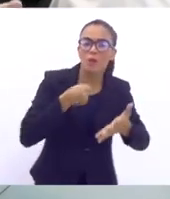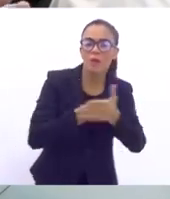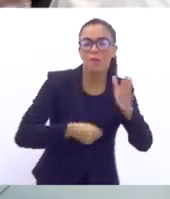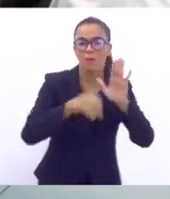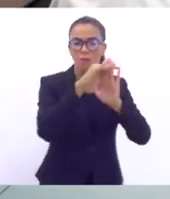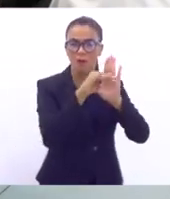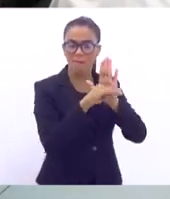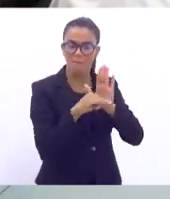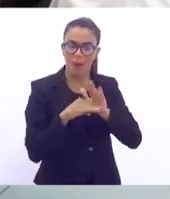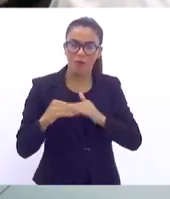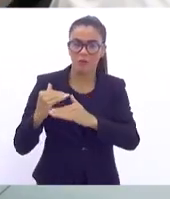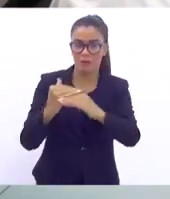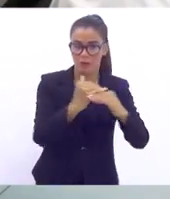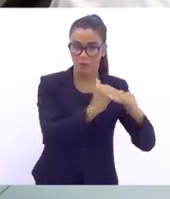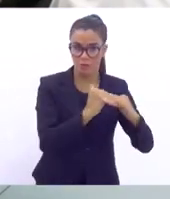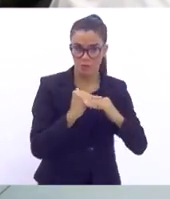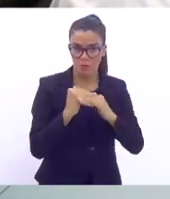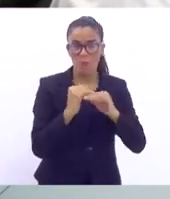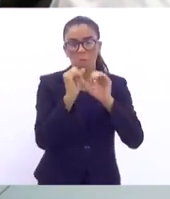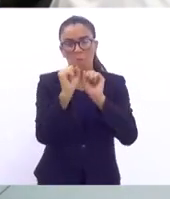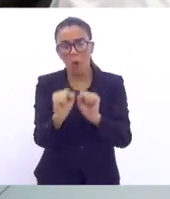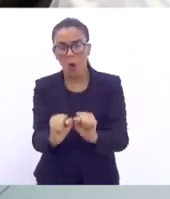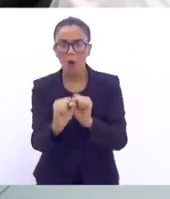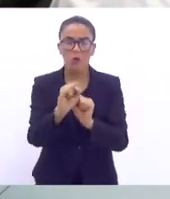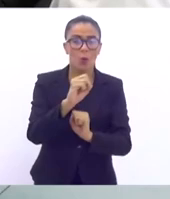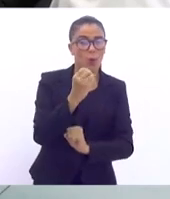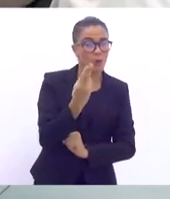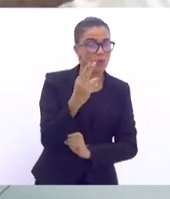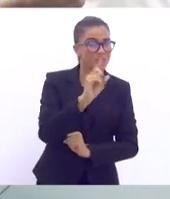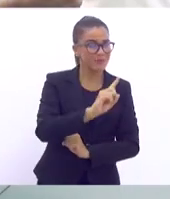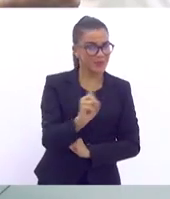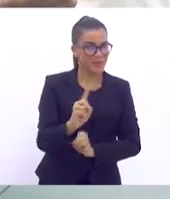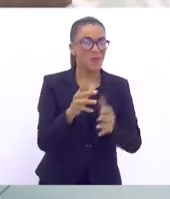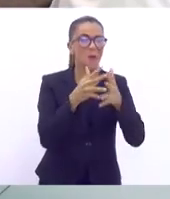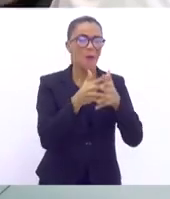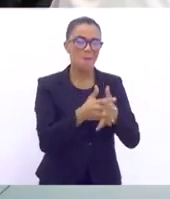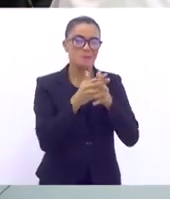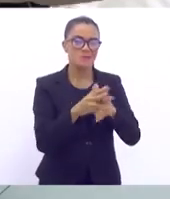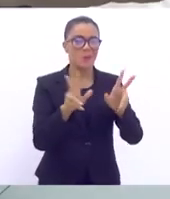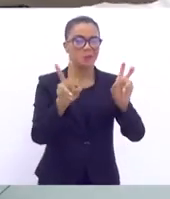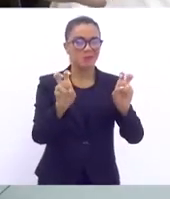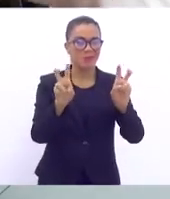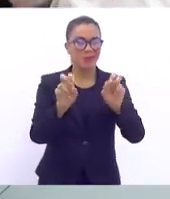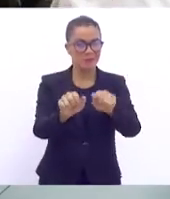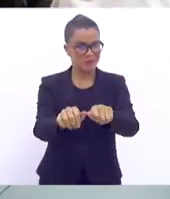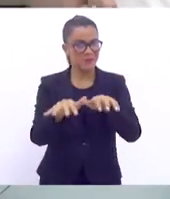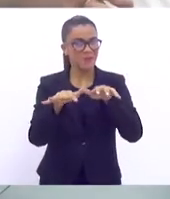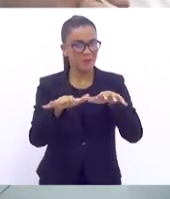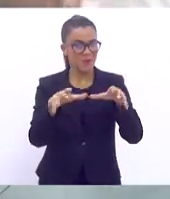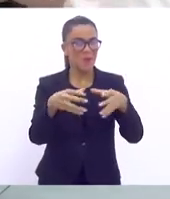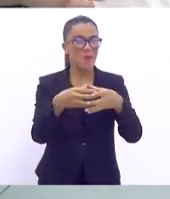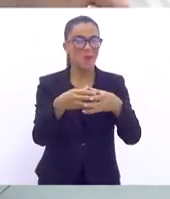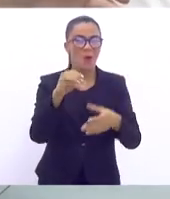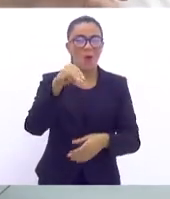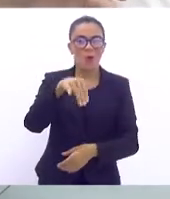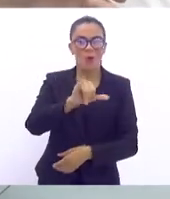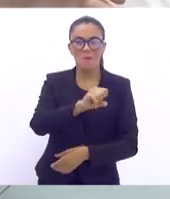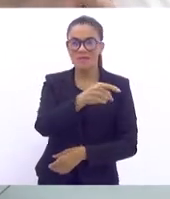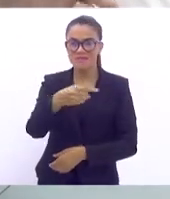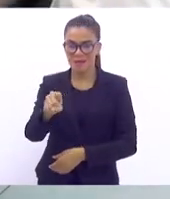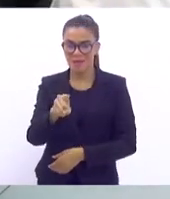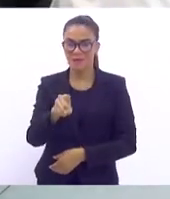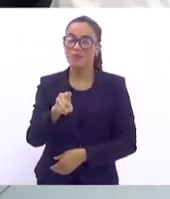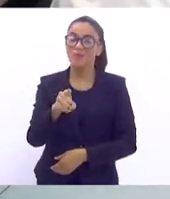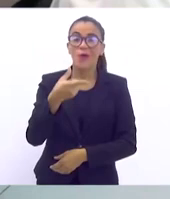ela pode ou não se confundir com o tema de uma comissão Deputado Luiz Paulo ontem deu dois exemplos lá no